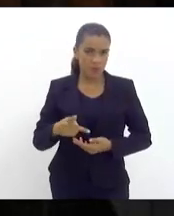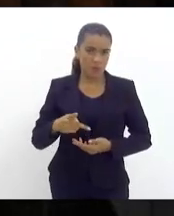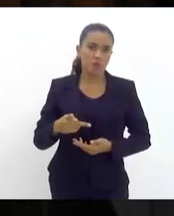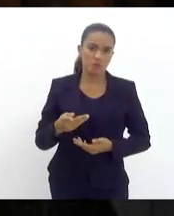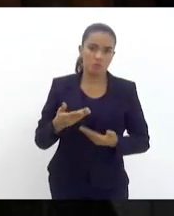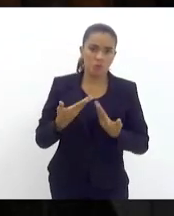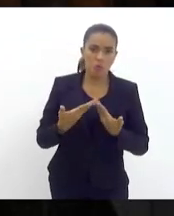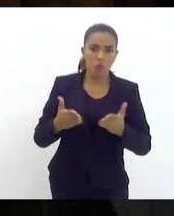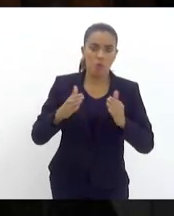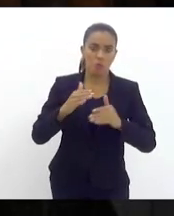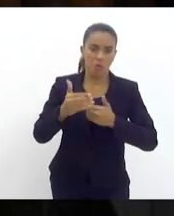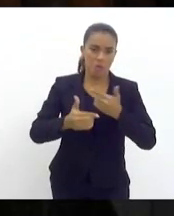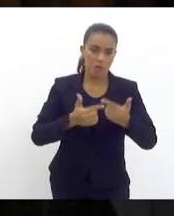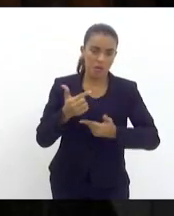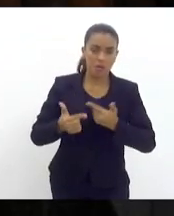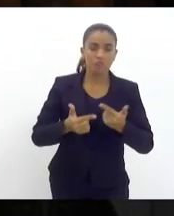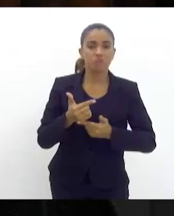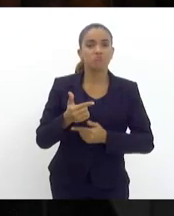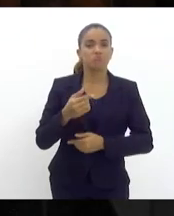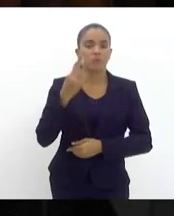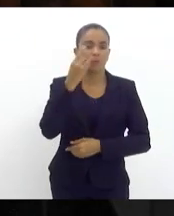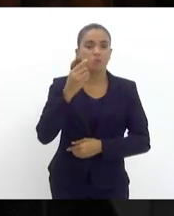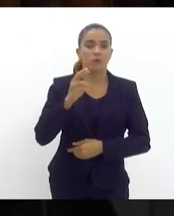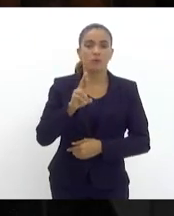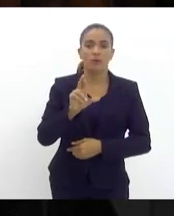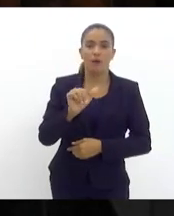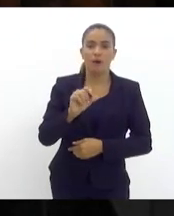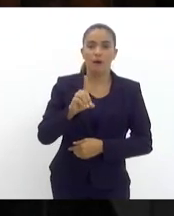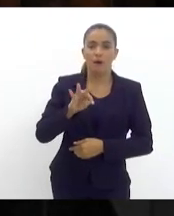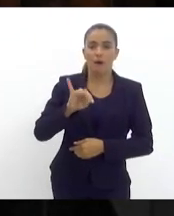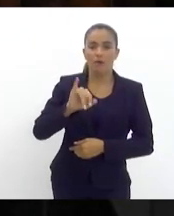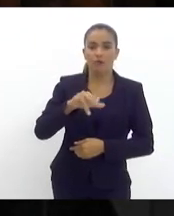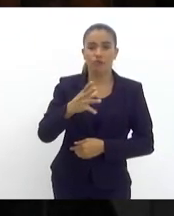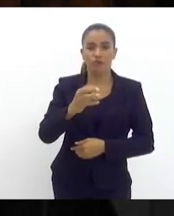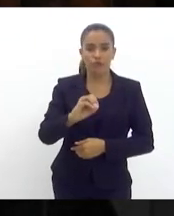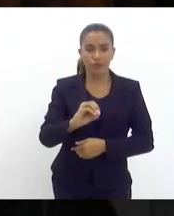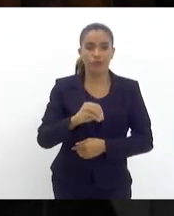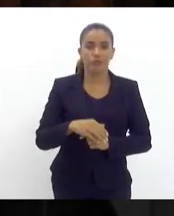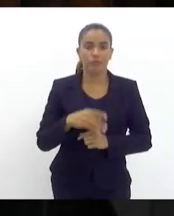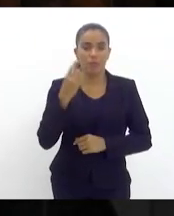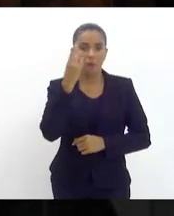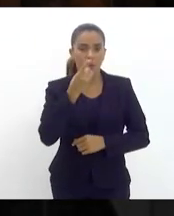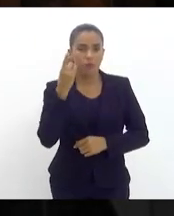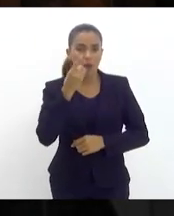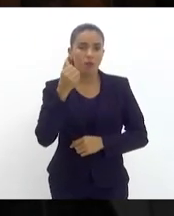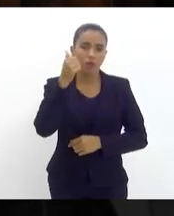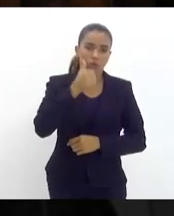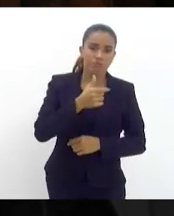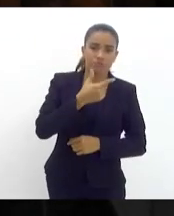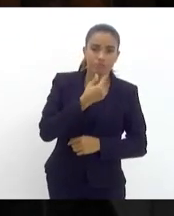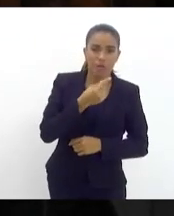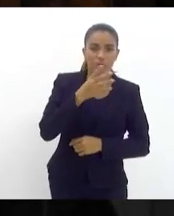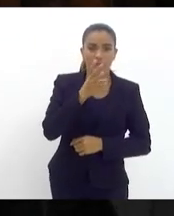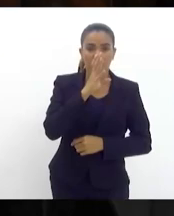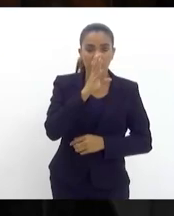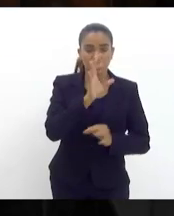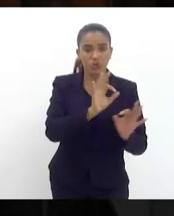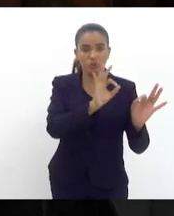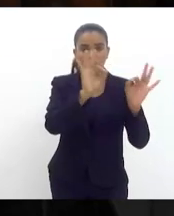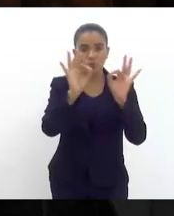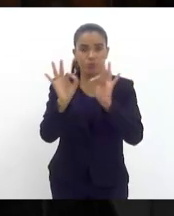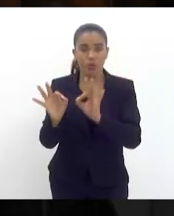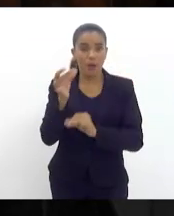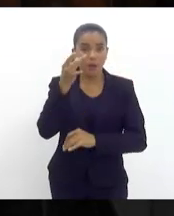Deputado Ratinho senhoras e senhores deputados que nos assistem de forma